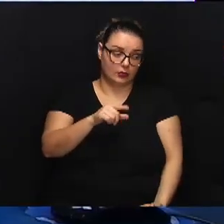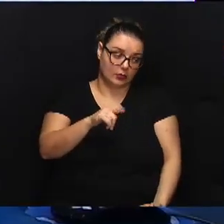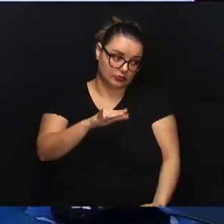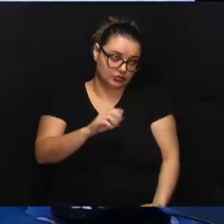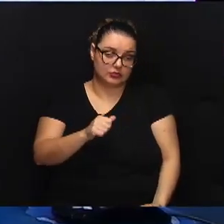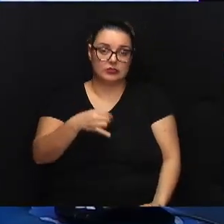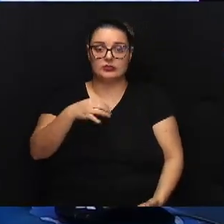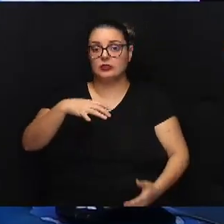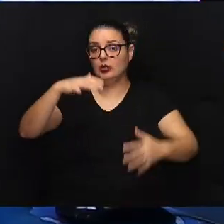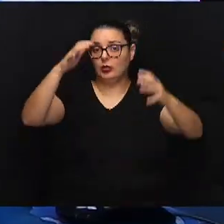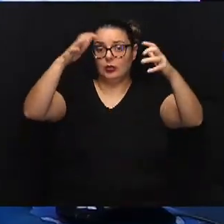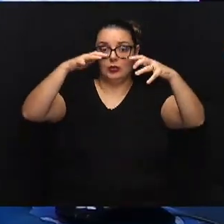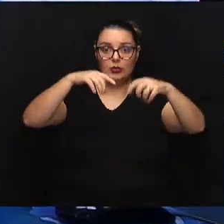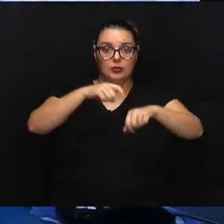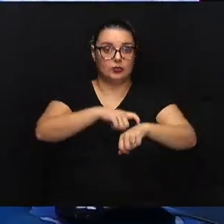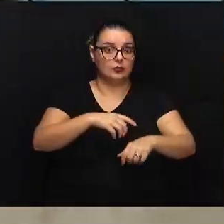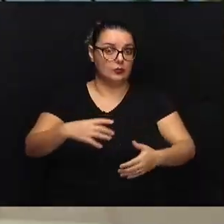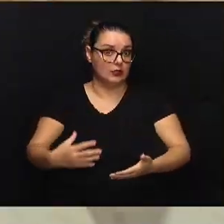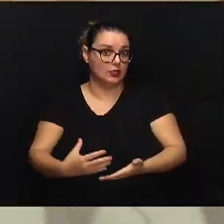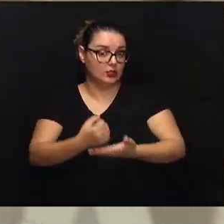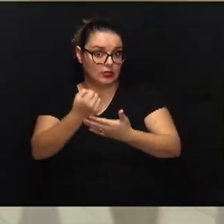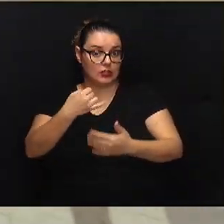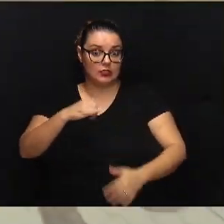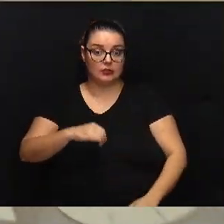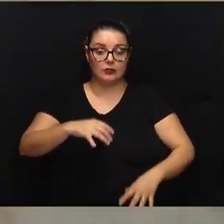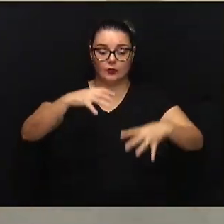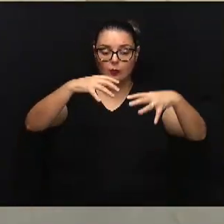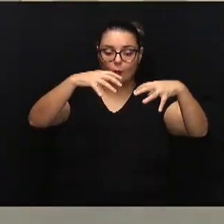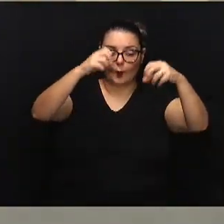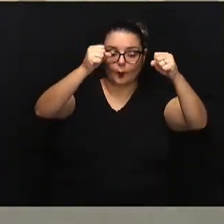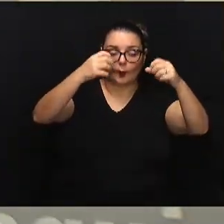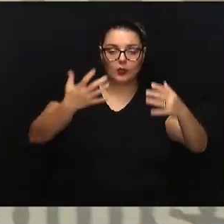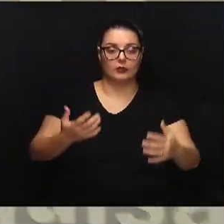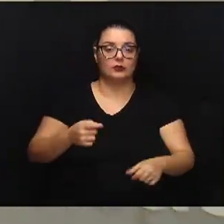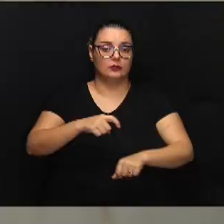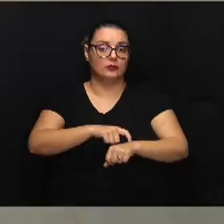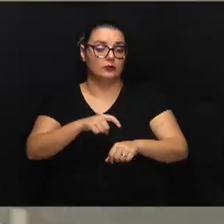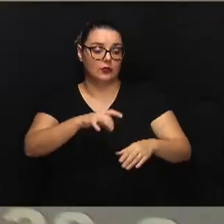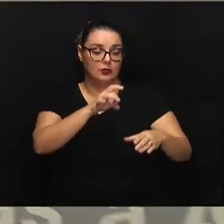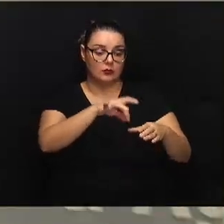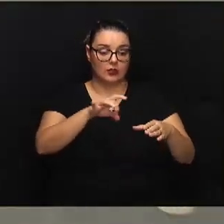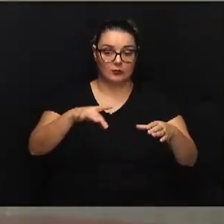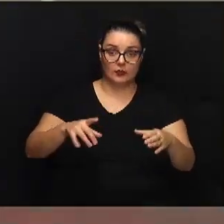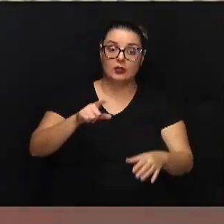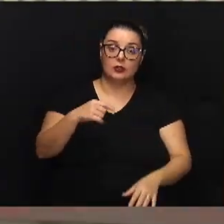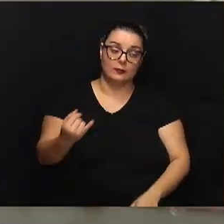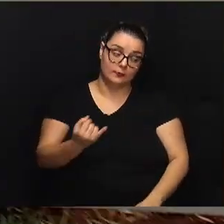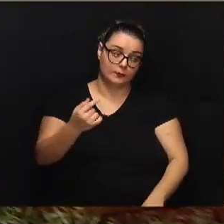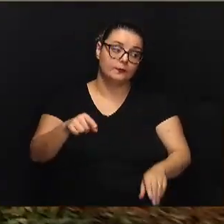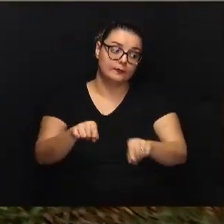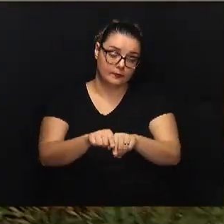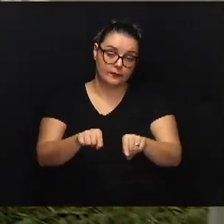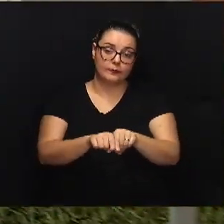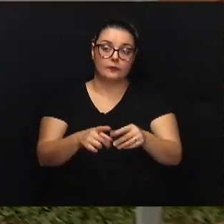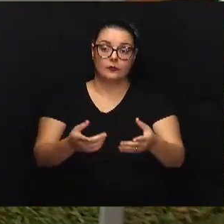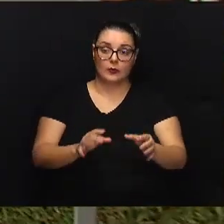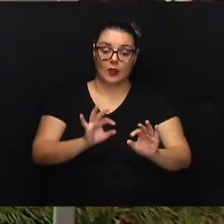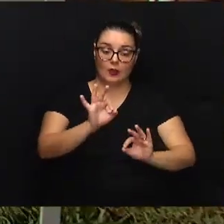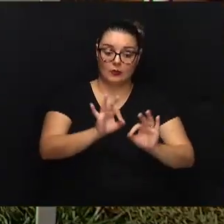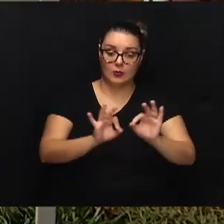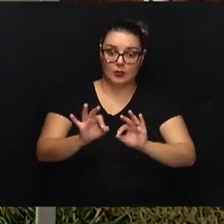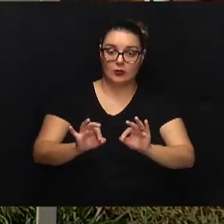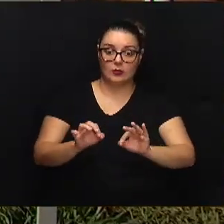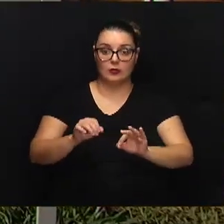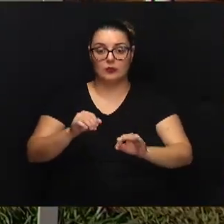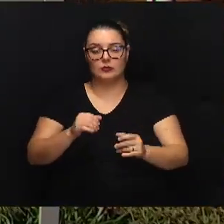vai chover na época de colheita, se vai fazer seca, ou na época de plantio, isso é relevante, uma projeção de mais